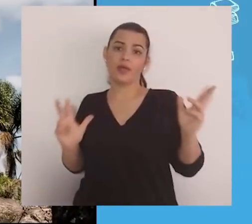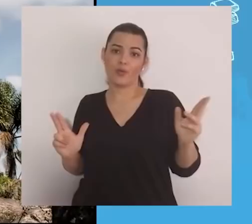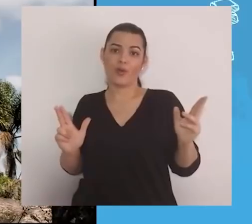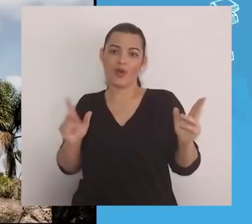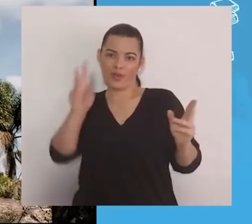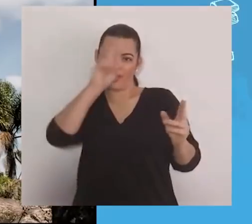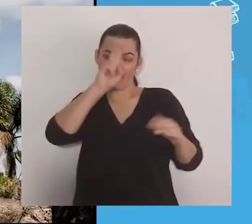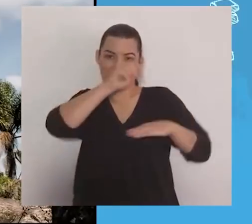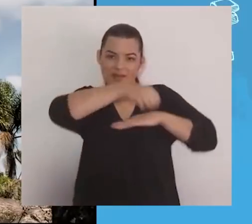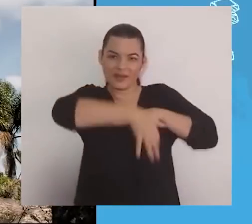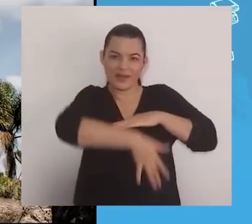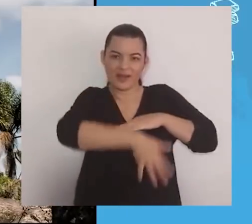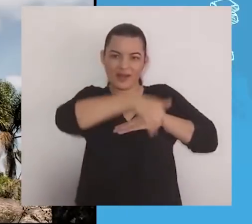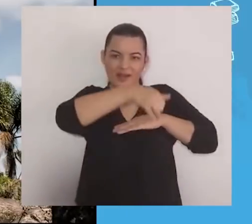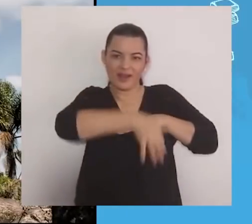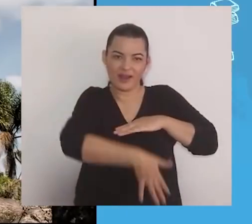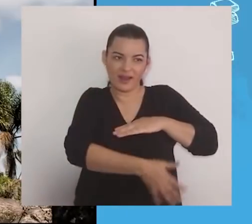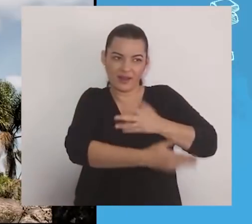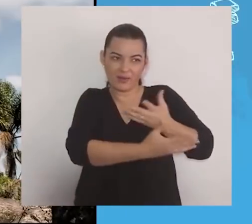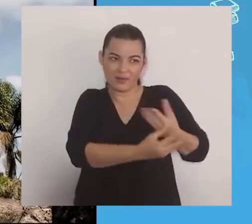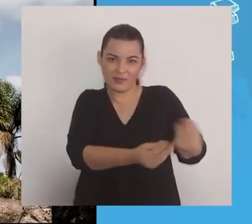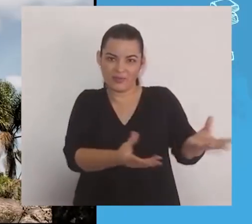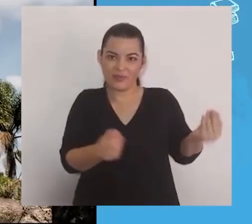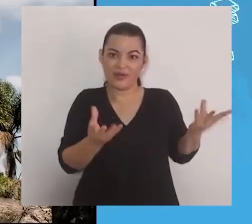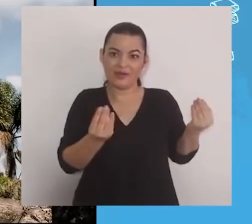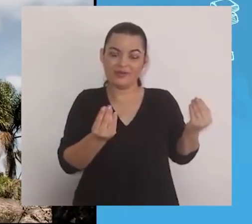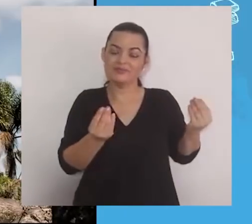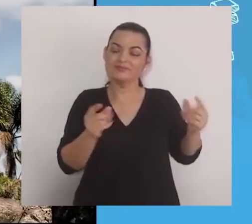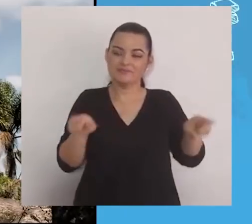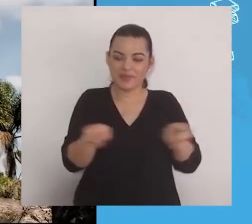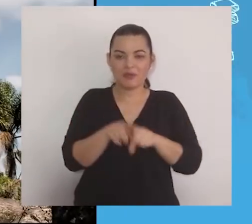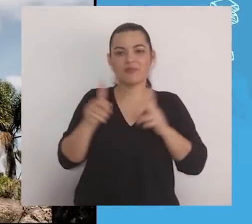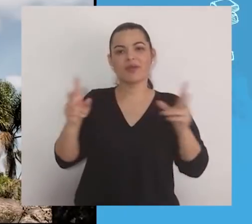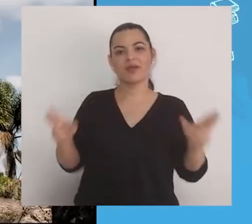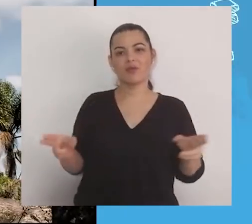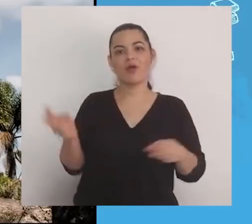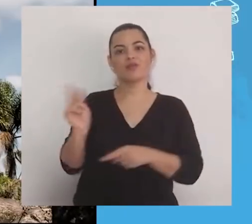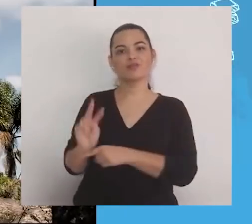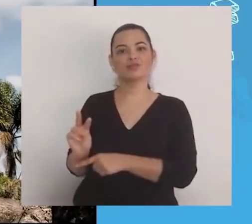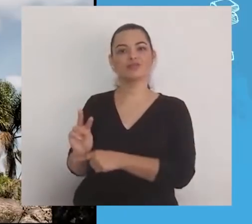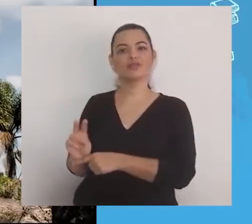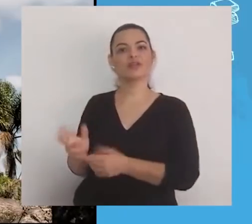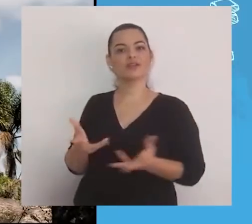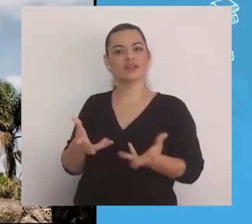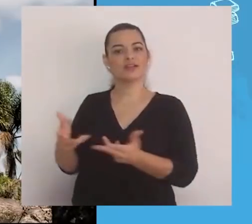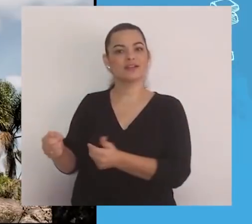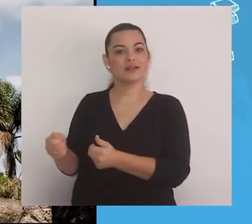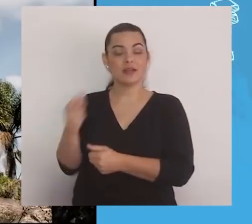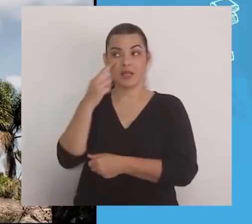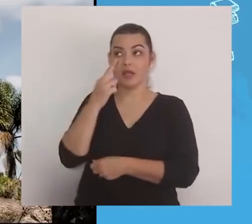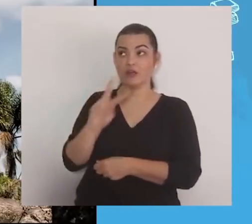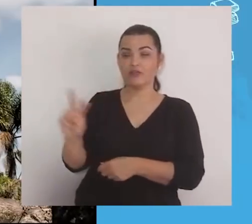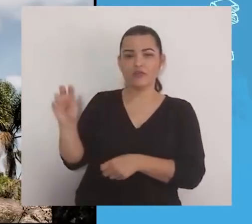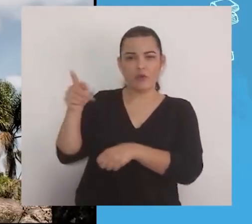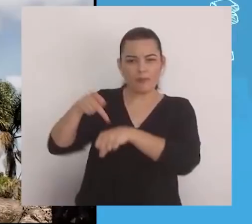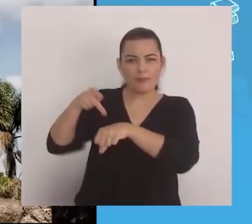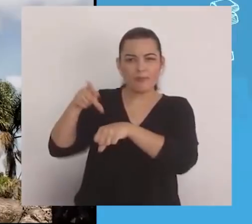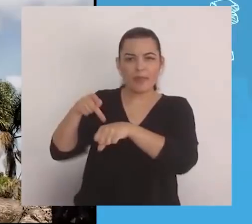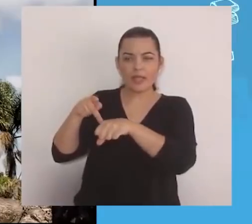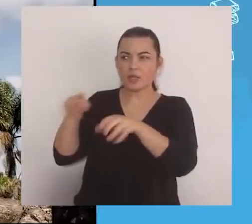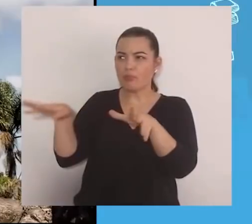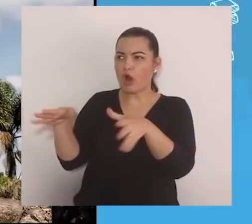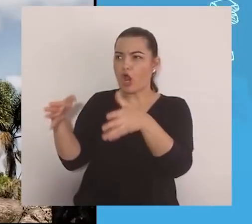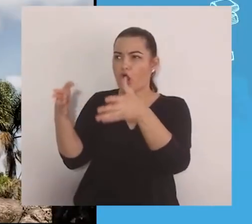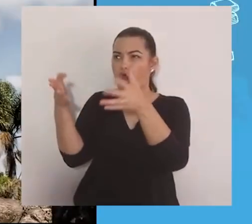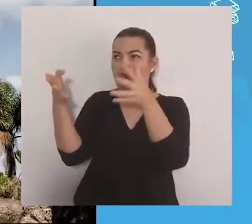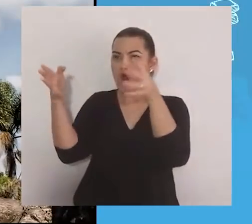localizado lá no estado do Paraná. Esse parque, ele é tão importante para as pessoas que moram